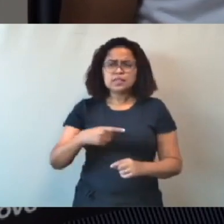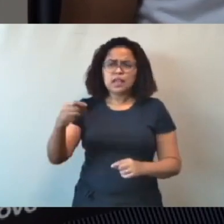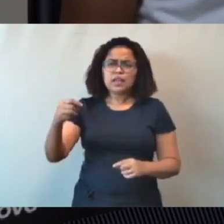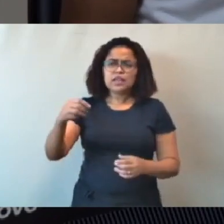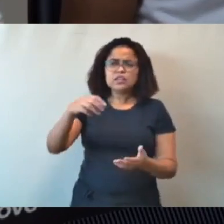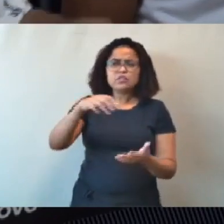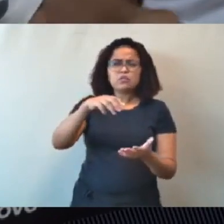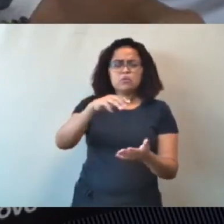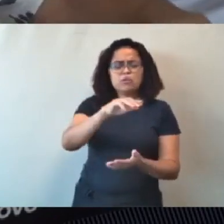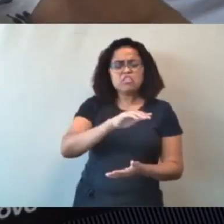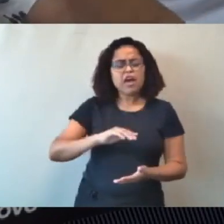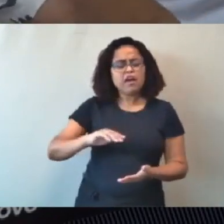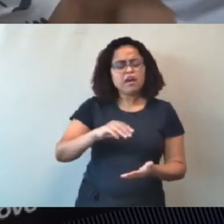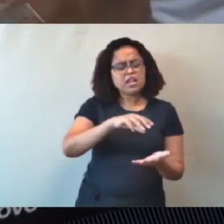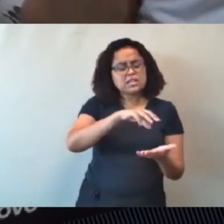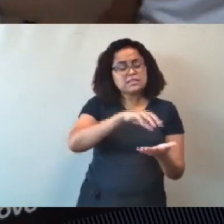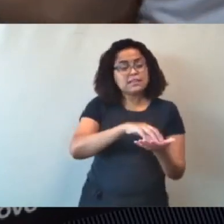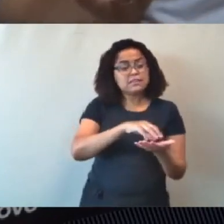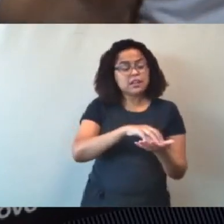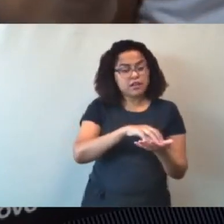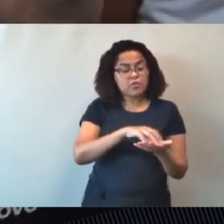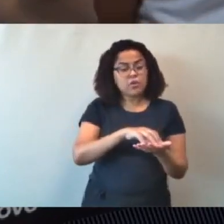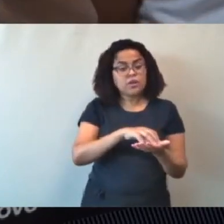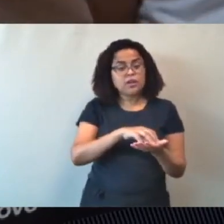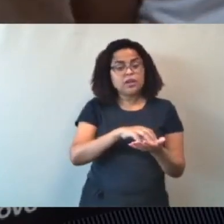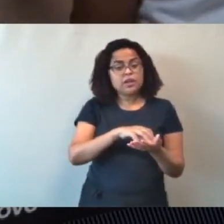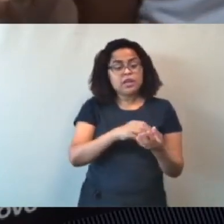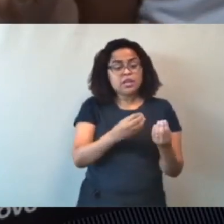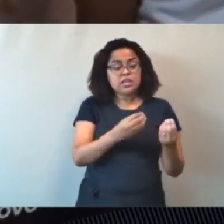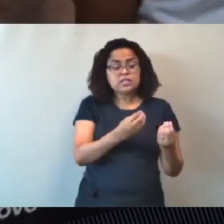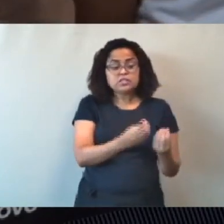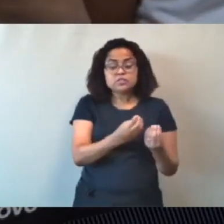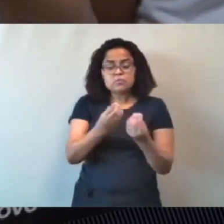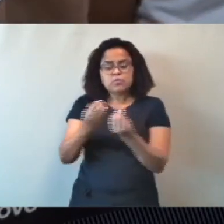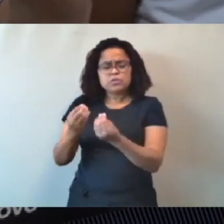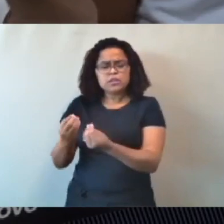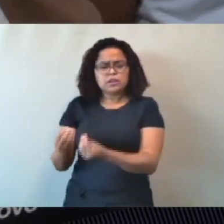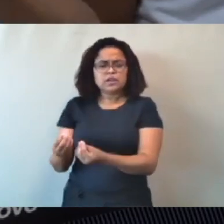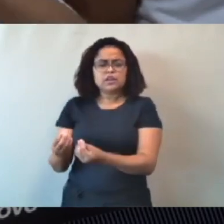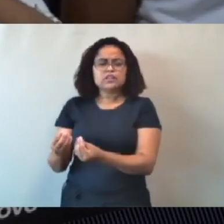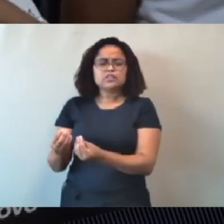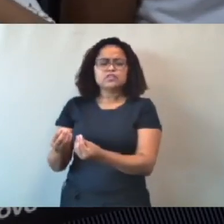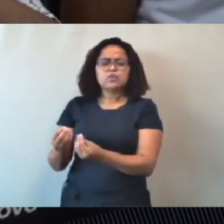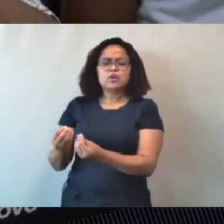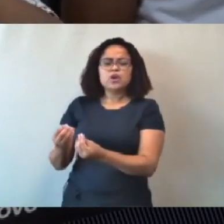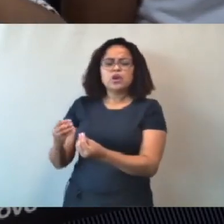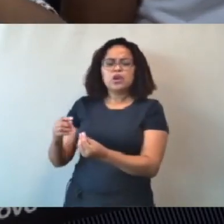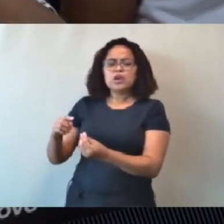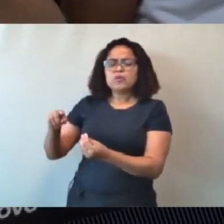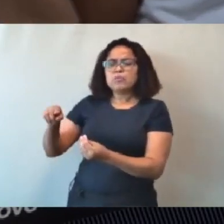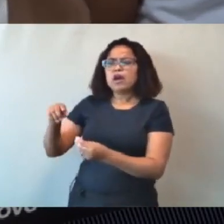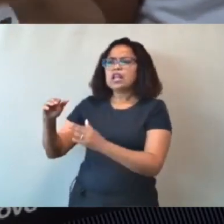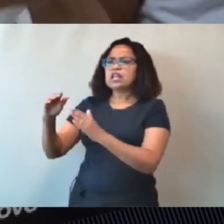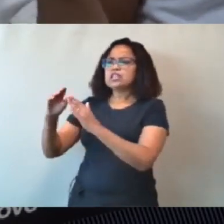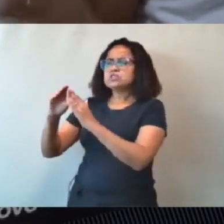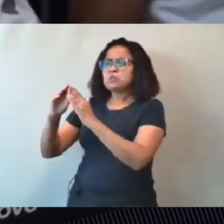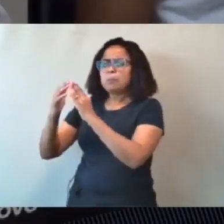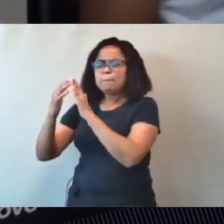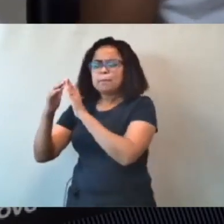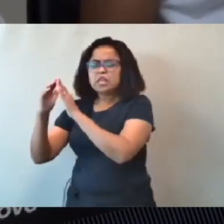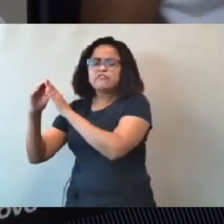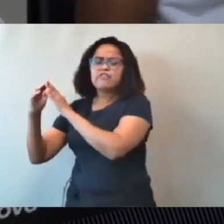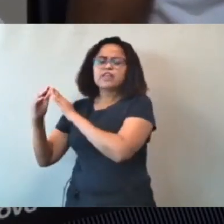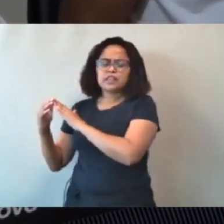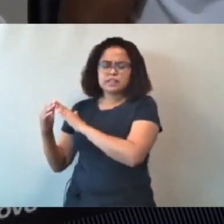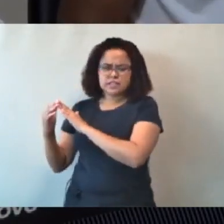né, e se mudando, migrando para as periferias, né, para as periferias, para os